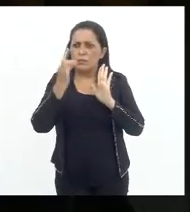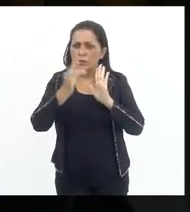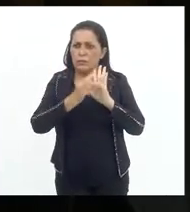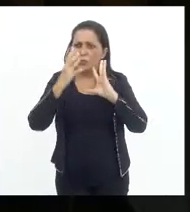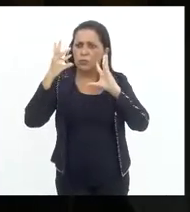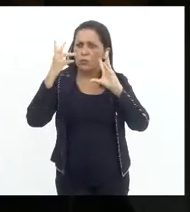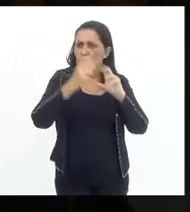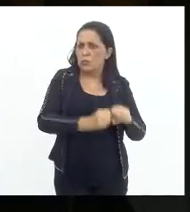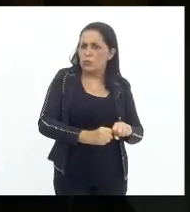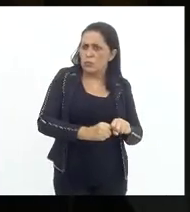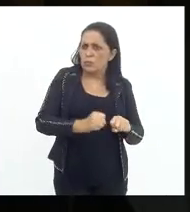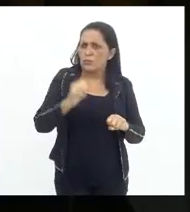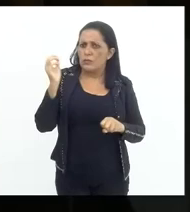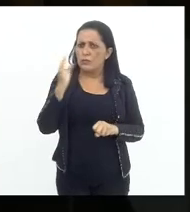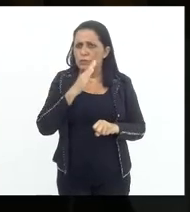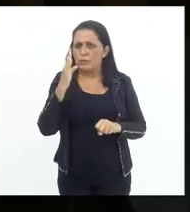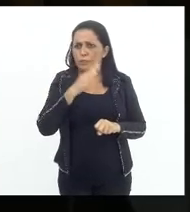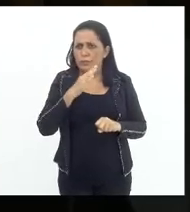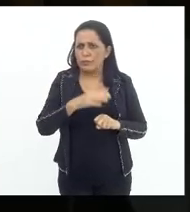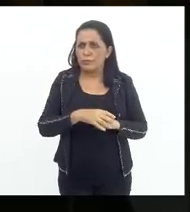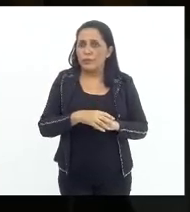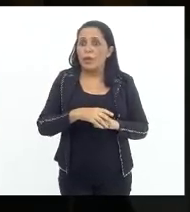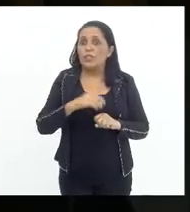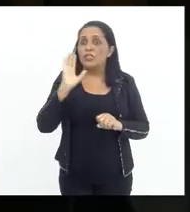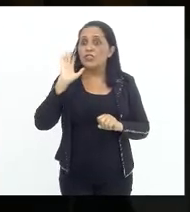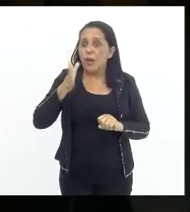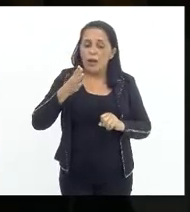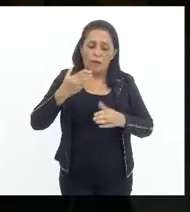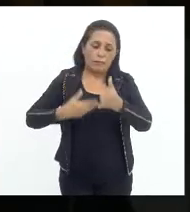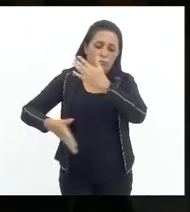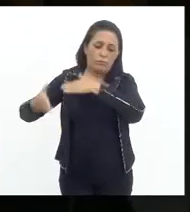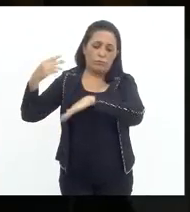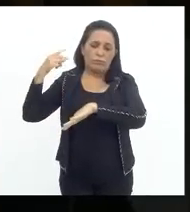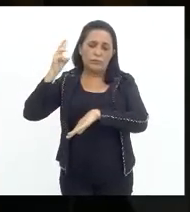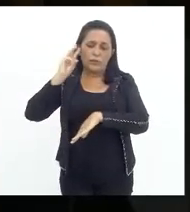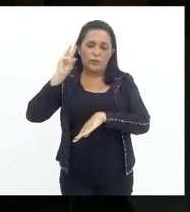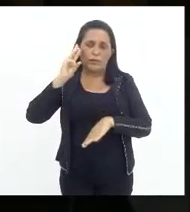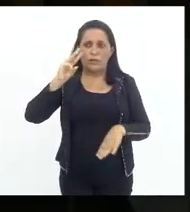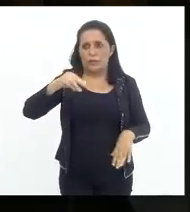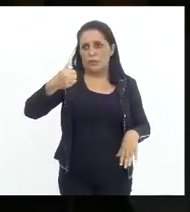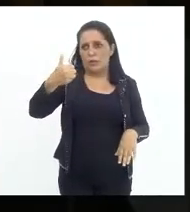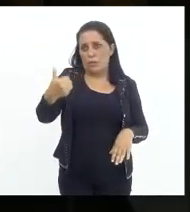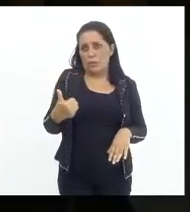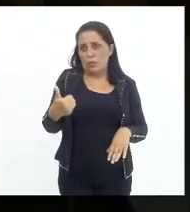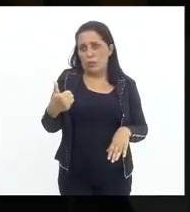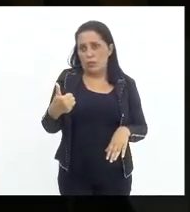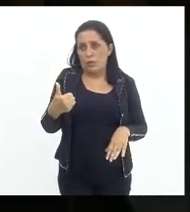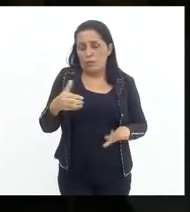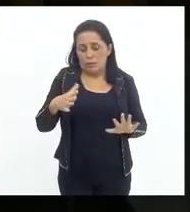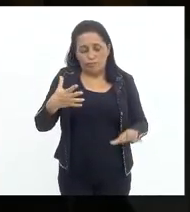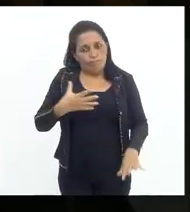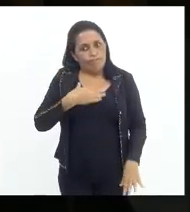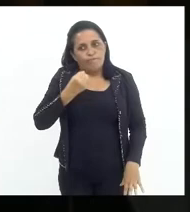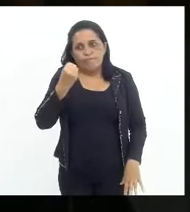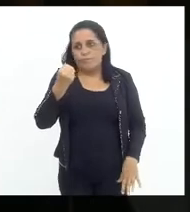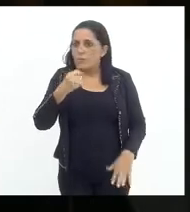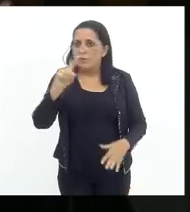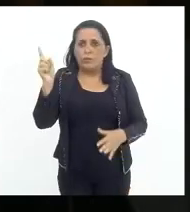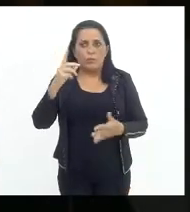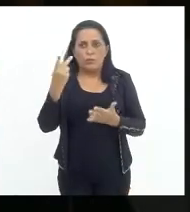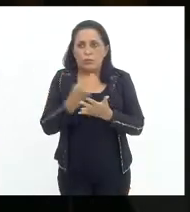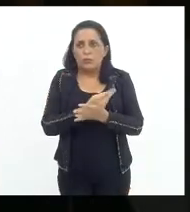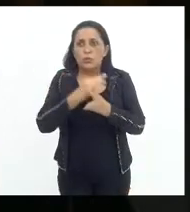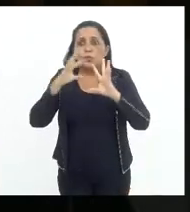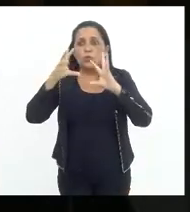do ato de renovação que era para ter acontecido na terça-feira de atrás é espantosamente não aconteceu para